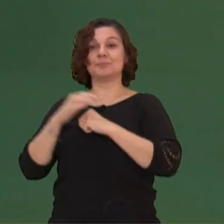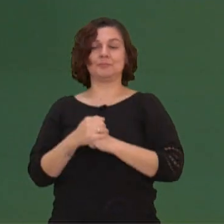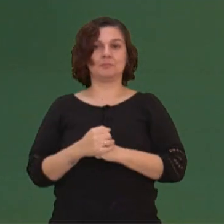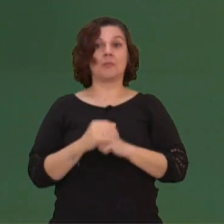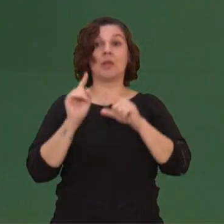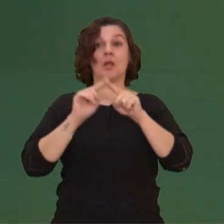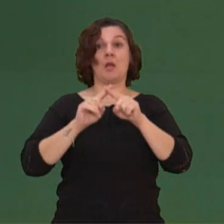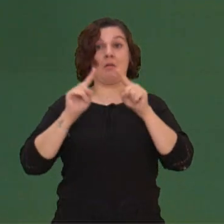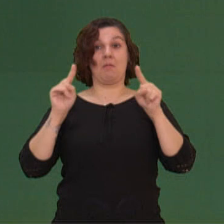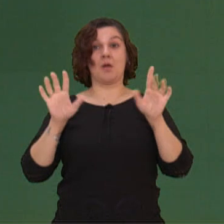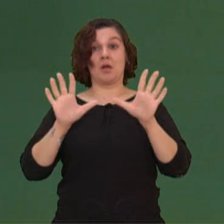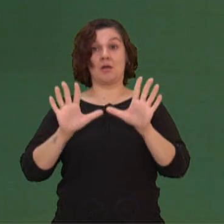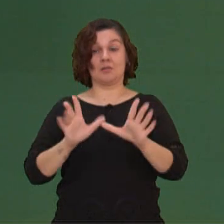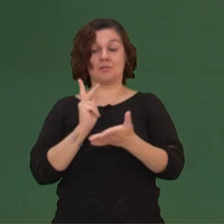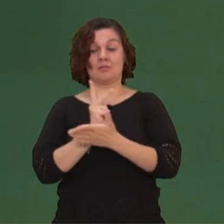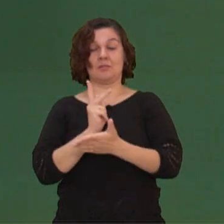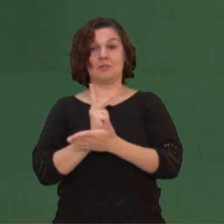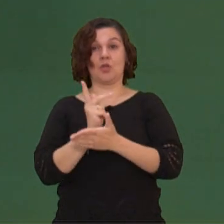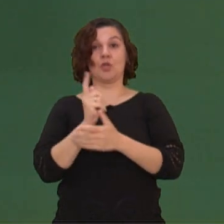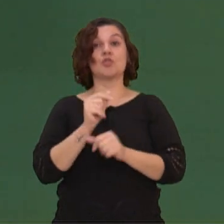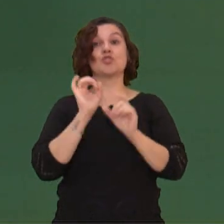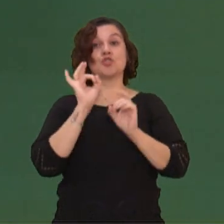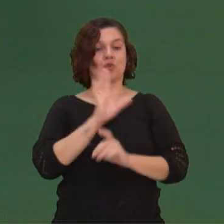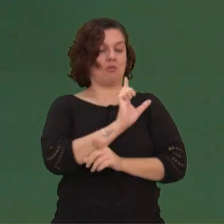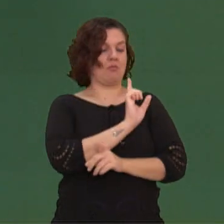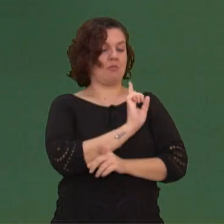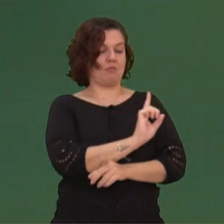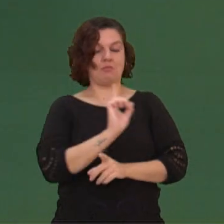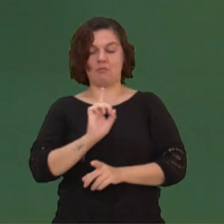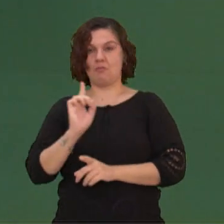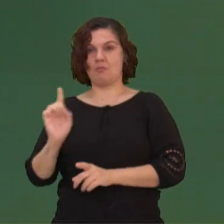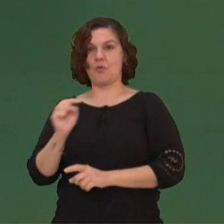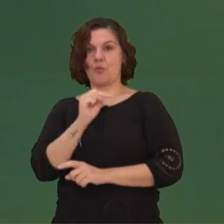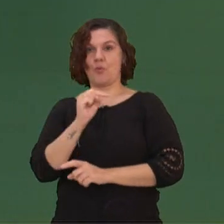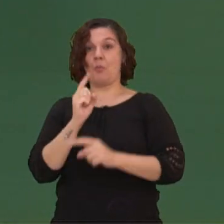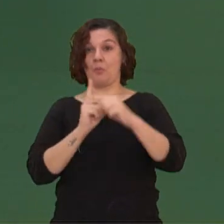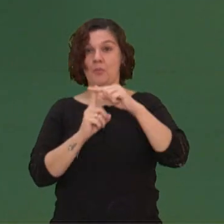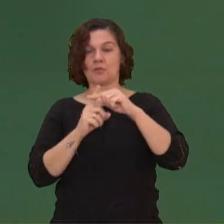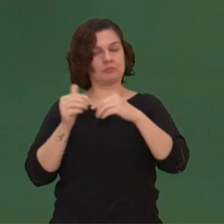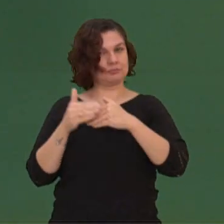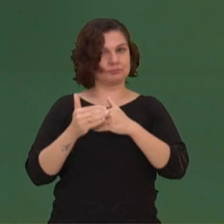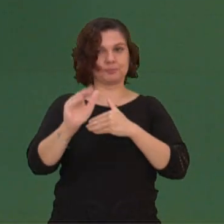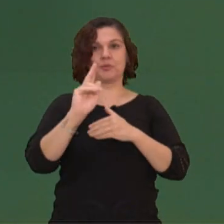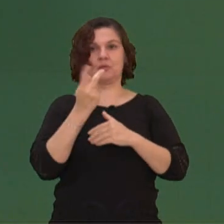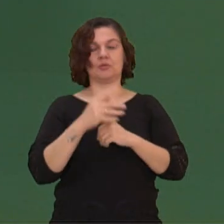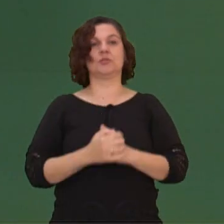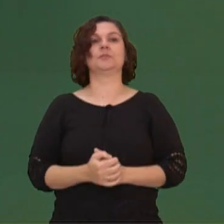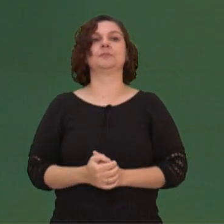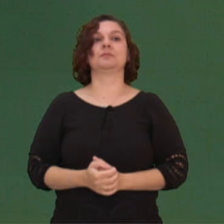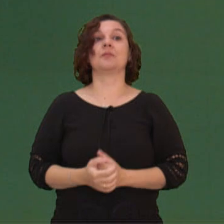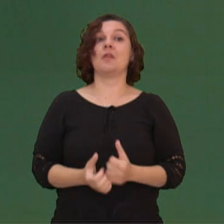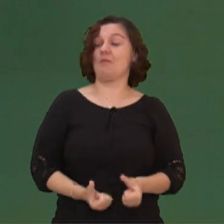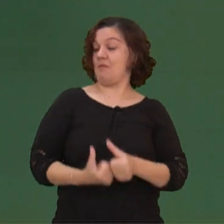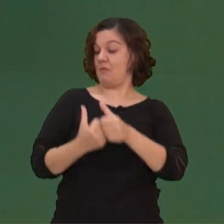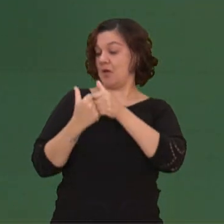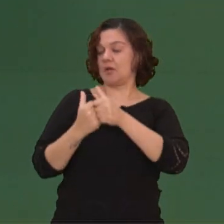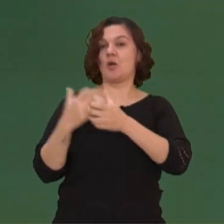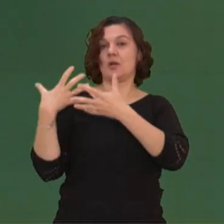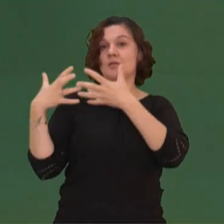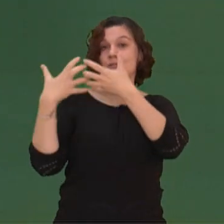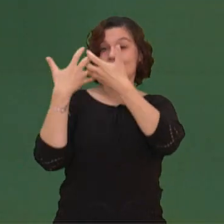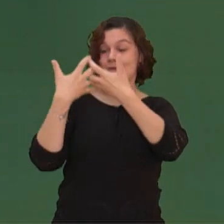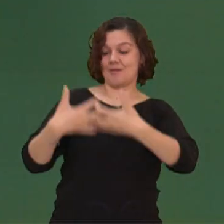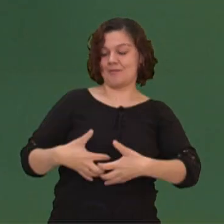ainda assim, se tem só um próton, todos são hidrogênio. Feito? Seguindo em frente. Olha lá para a gente